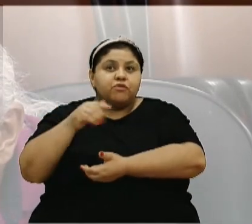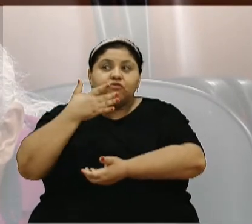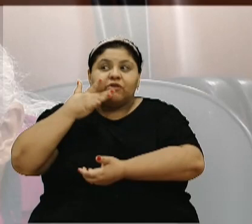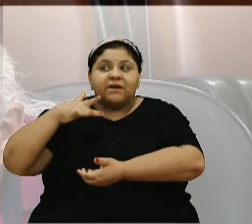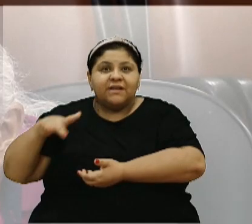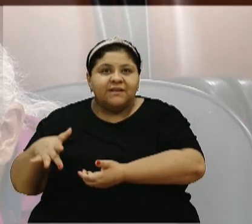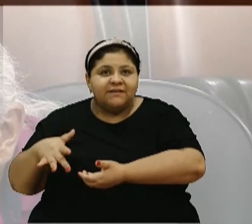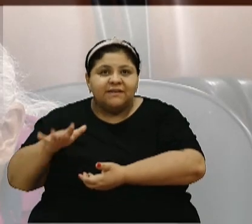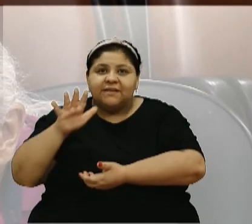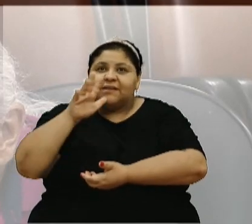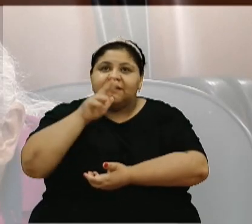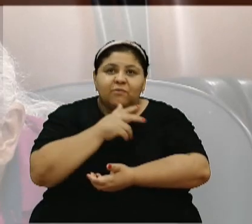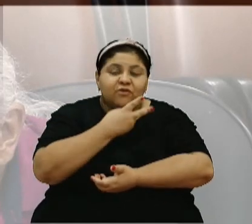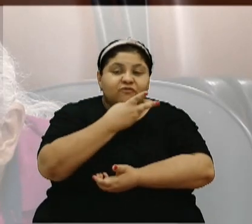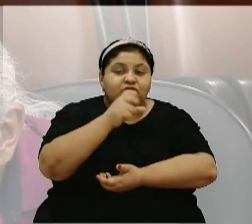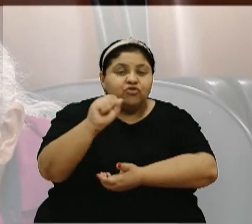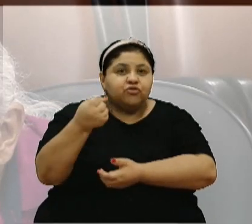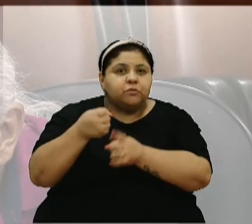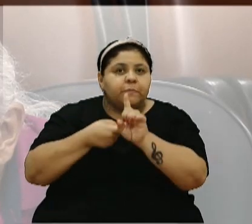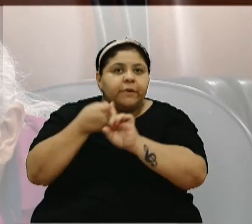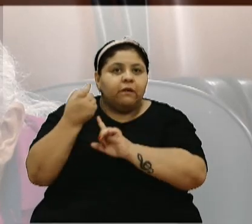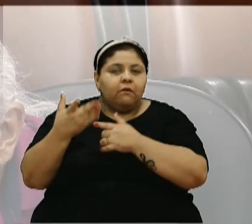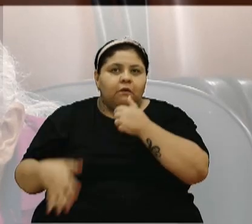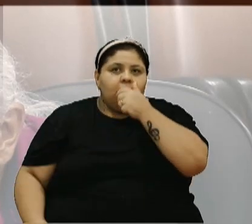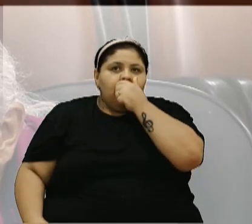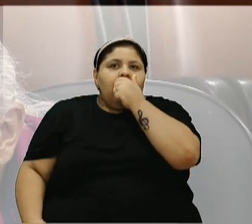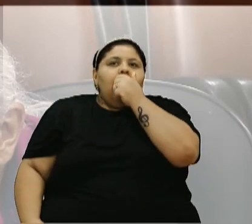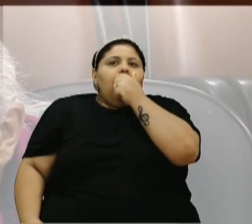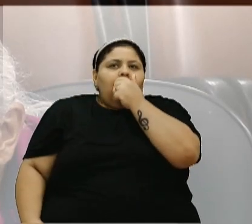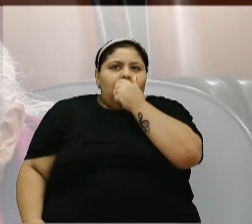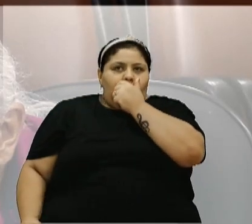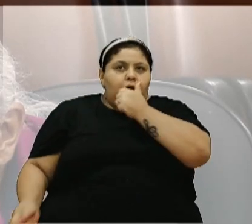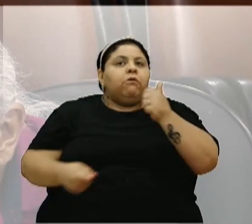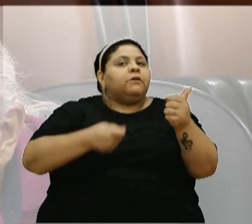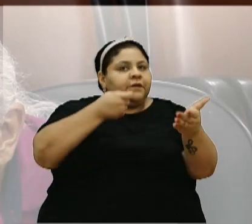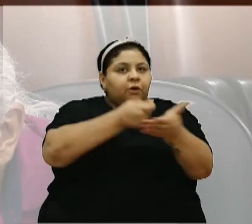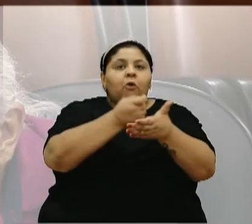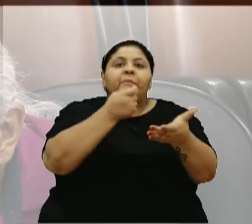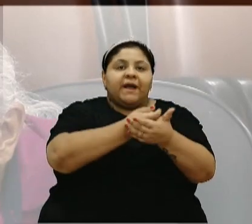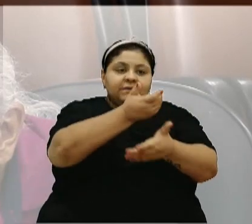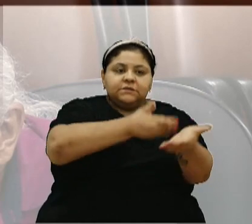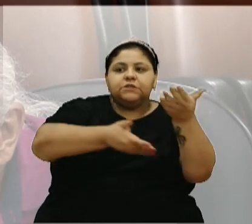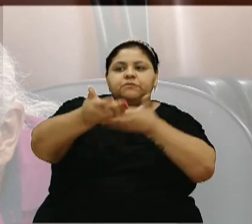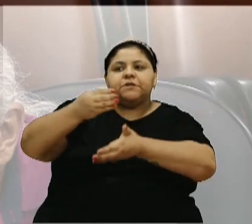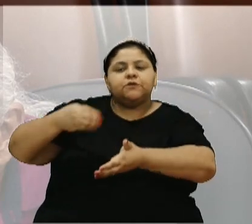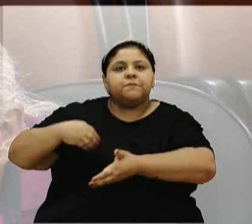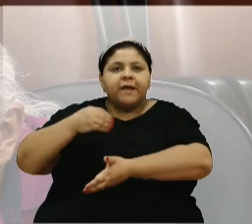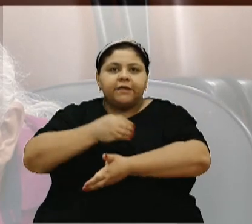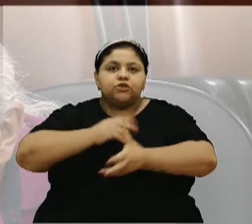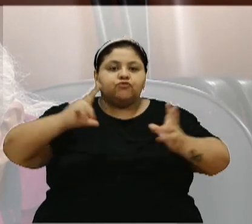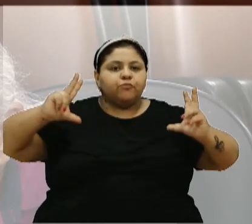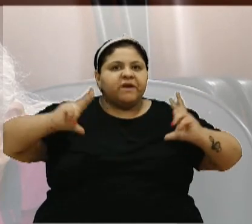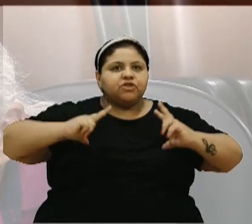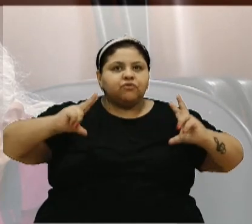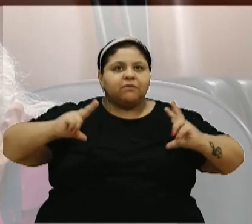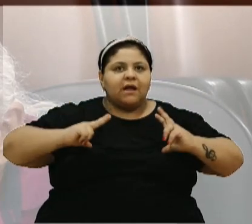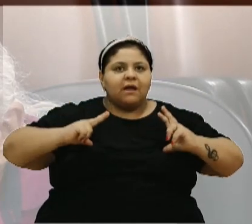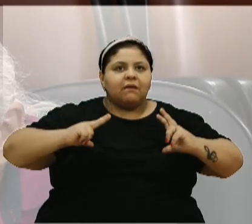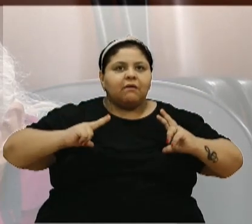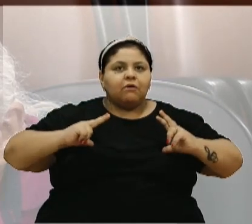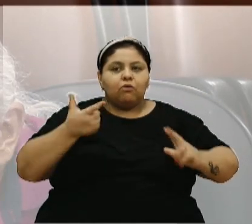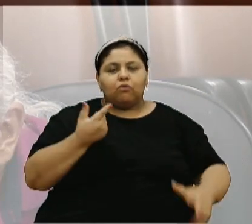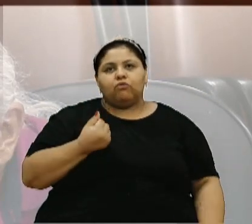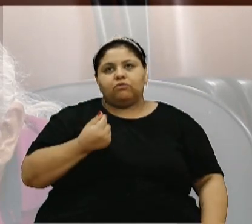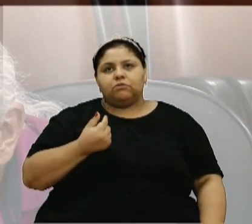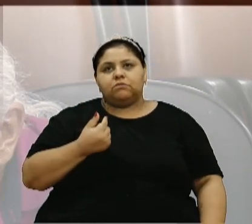Está demorando 28 meses. Poderia ser comprado consultas com esses 4 milhões de reais. Então, assim, olha,